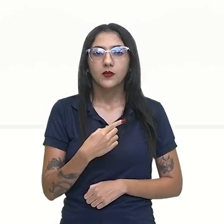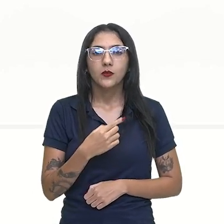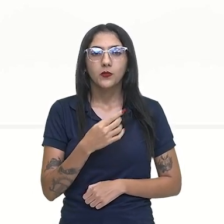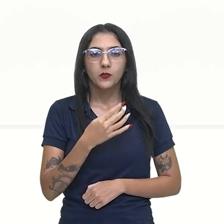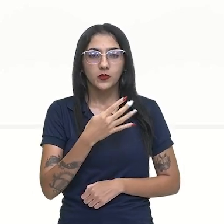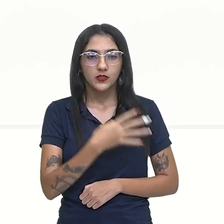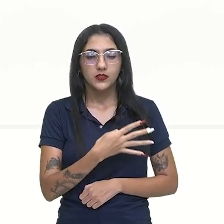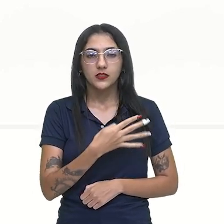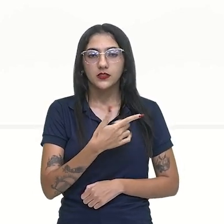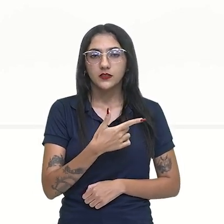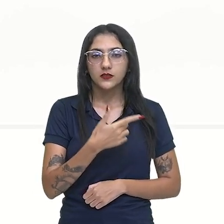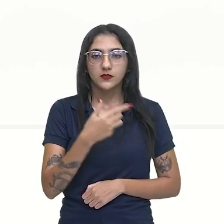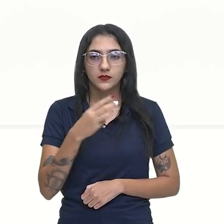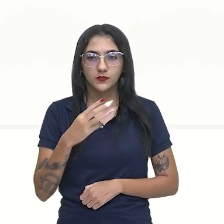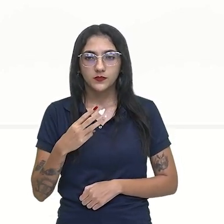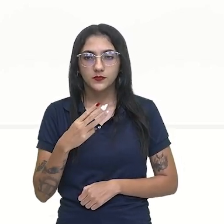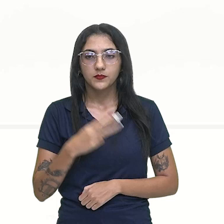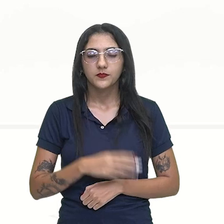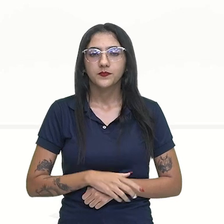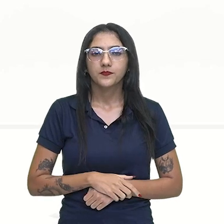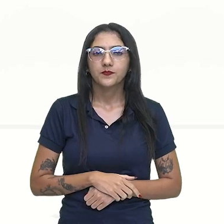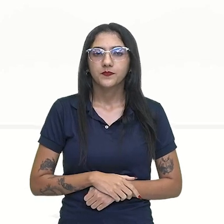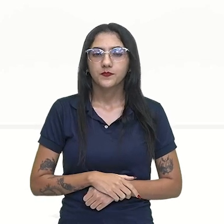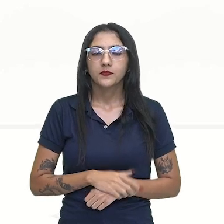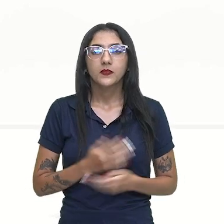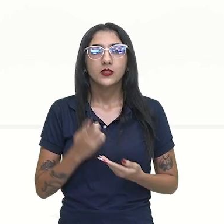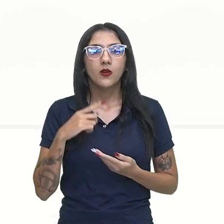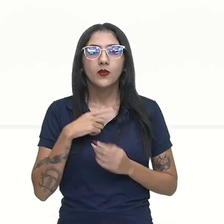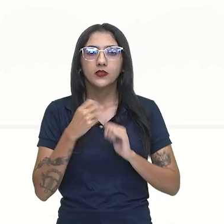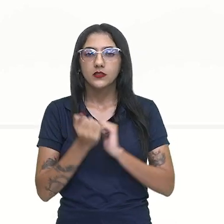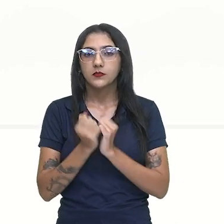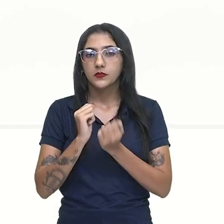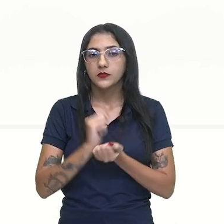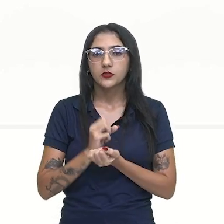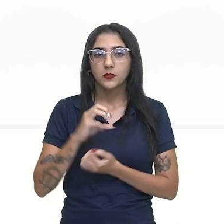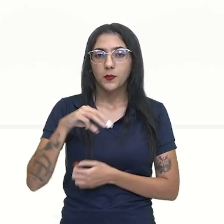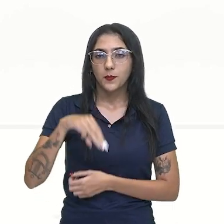0,4230. Esse é o resultado, então, da minha conversão para